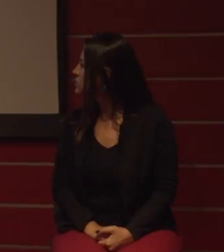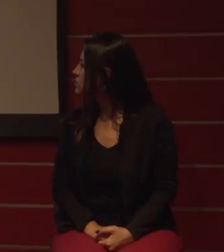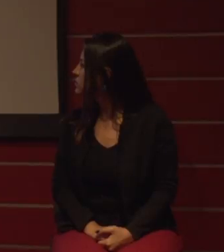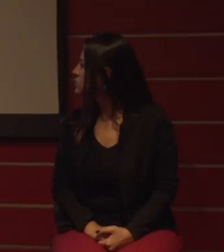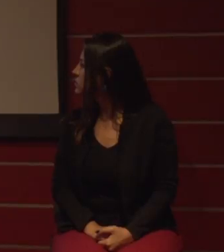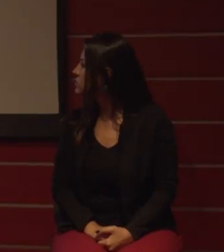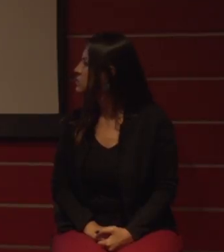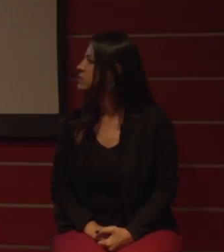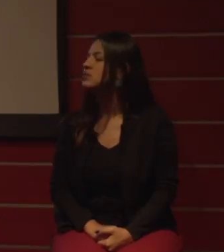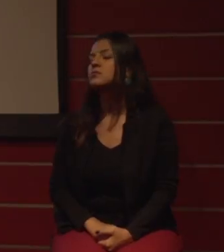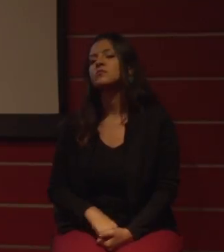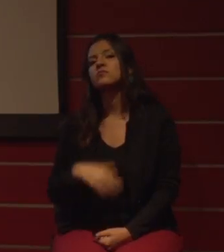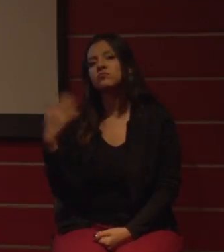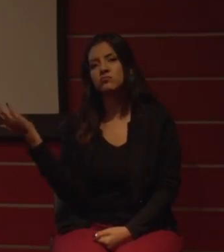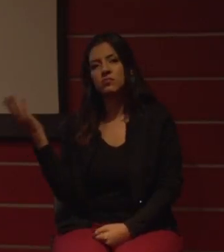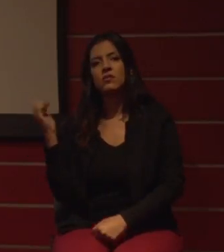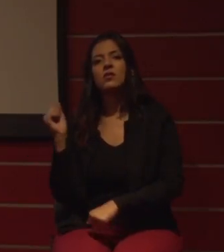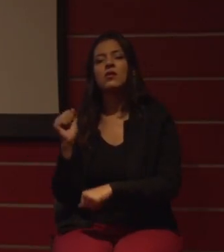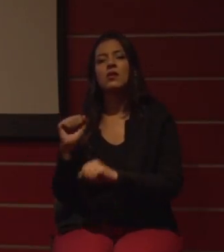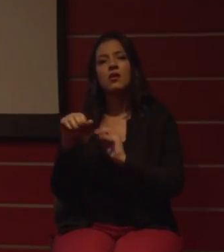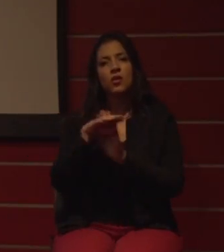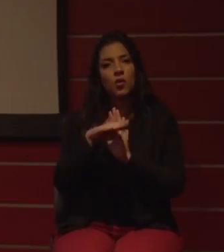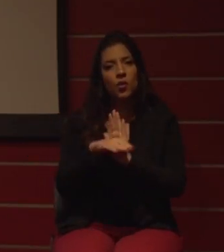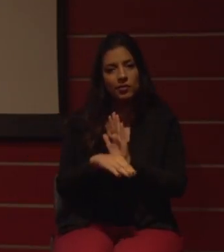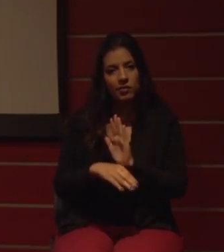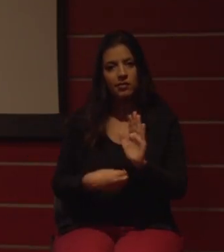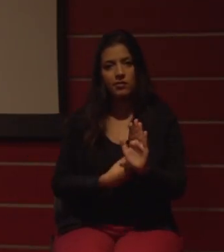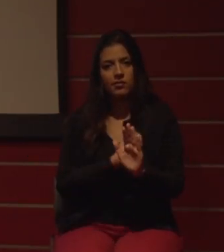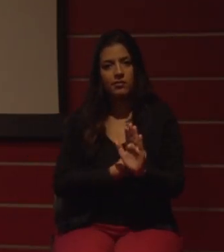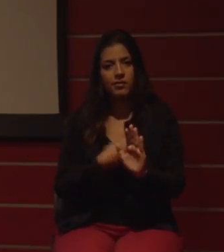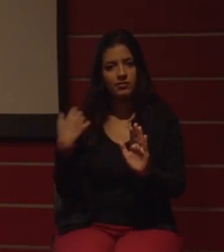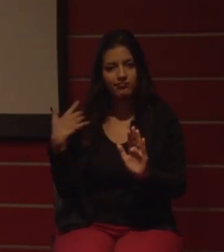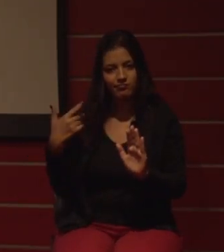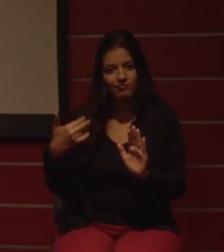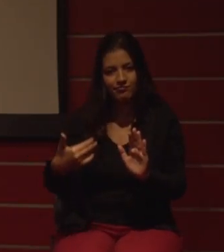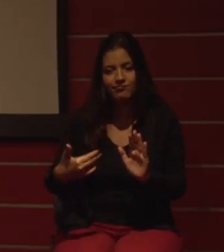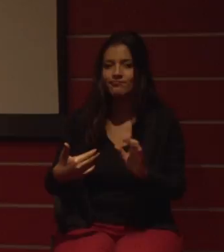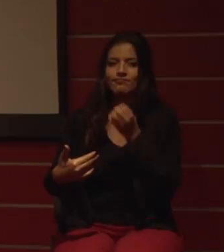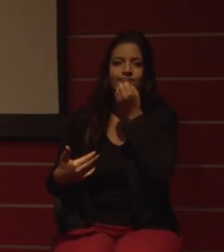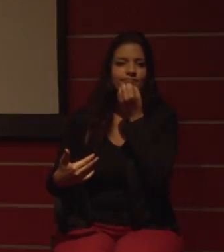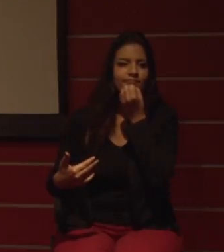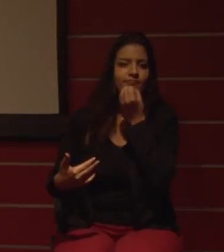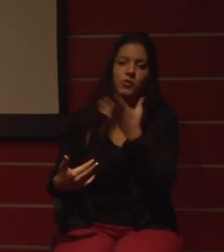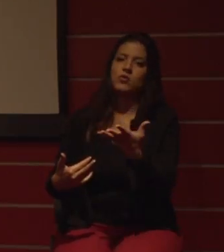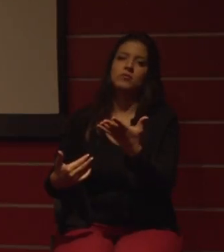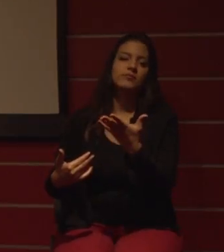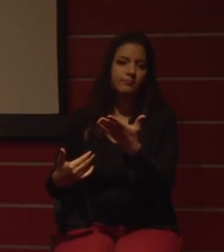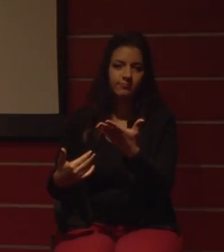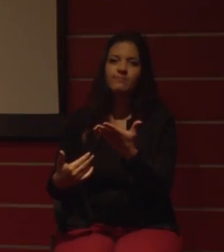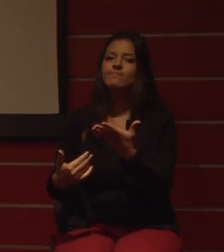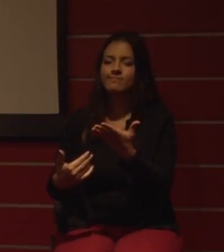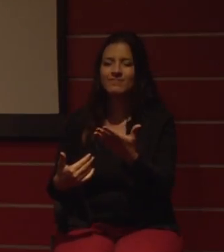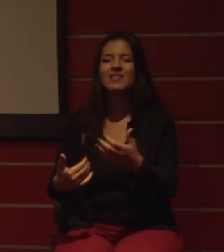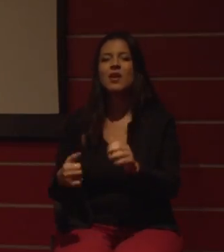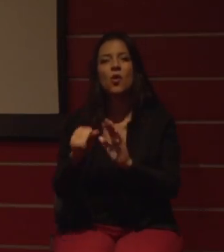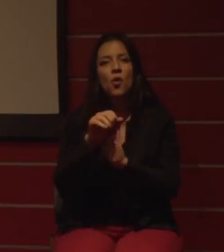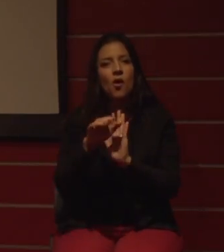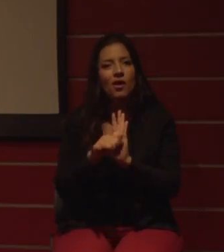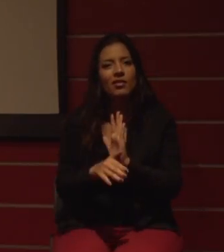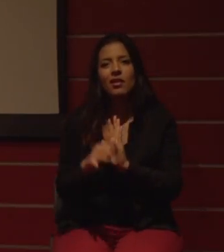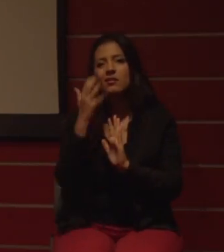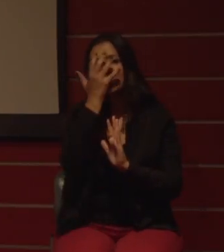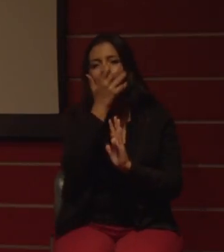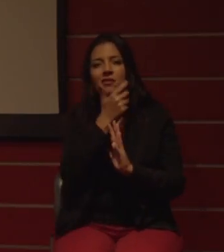aqui eu acho um dos roteiros de biografia mais bem-sucedidos né é um roteiro lindo